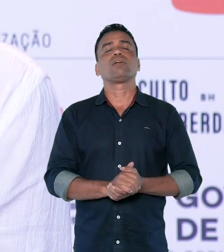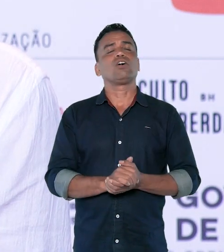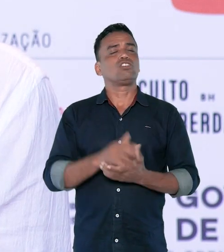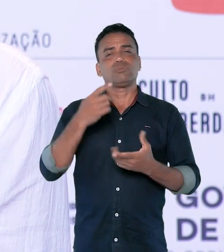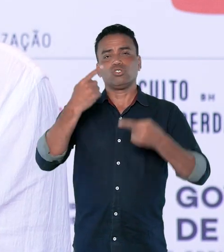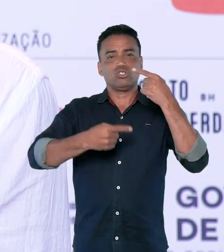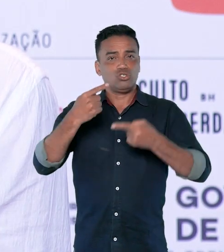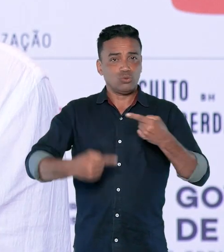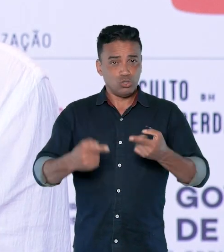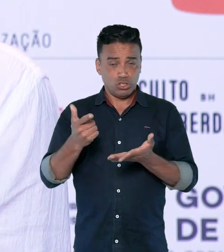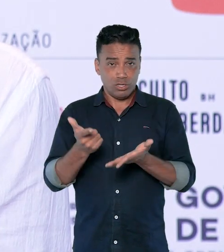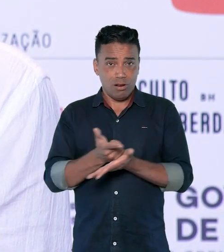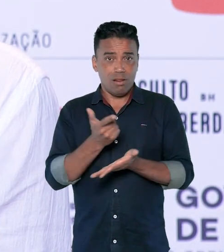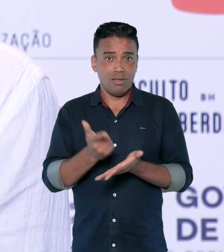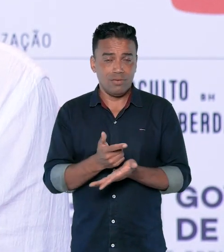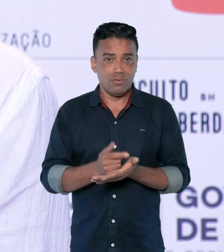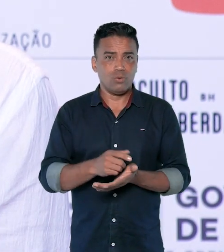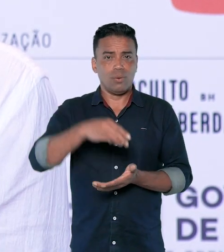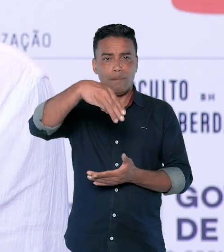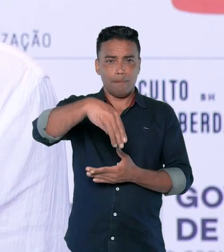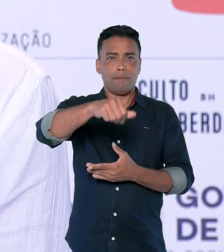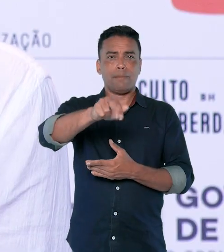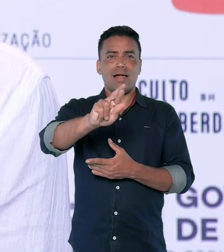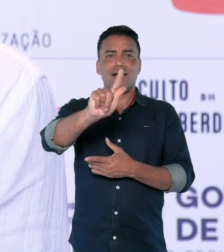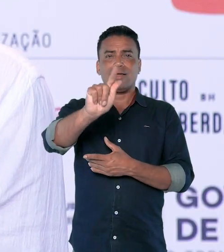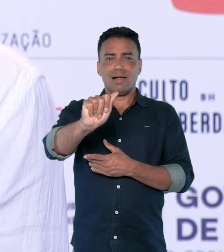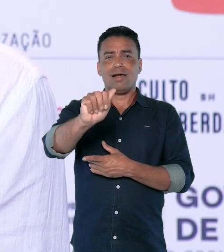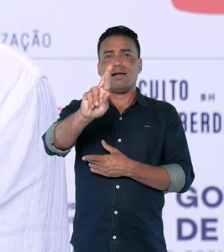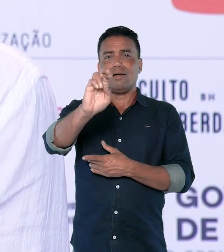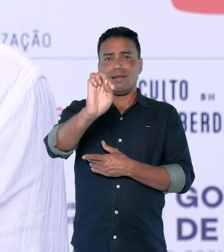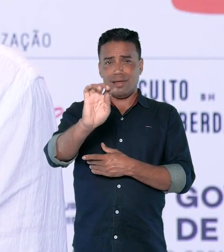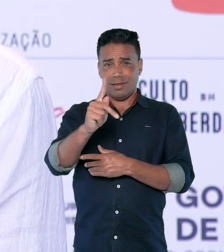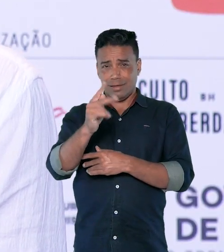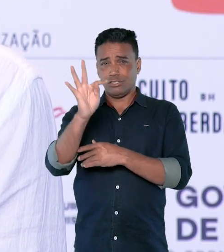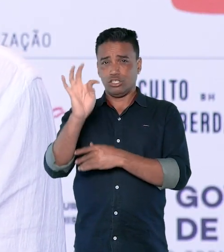o livro da Margaret Wood, como é que é o...